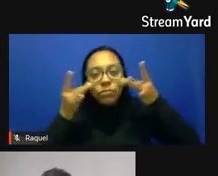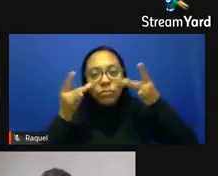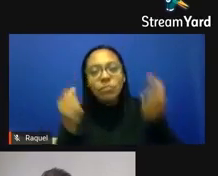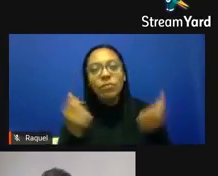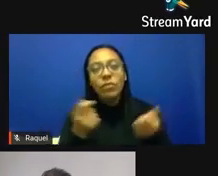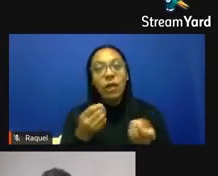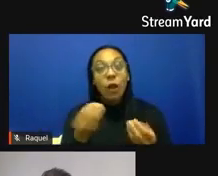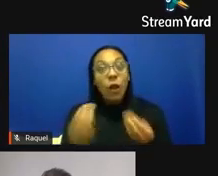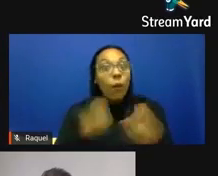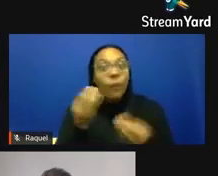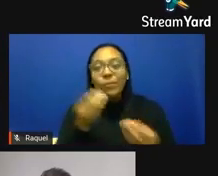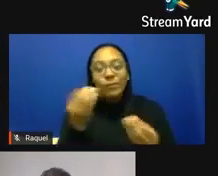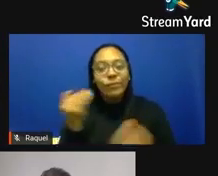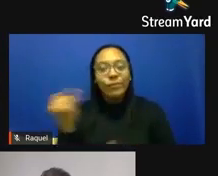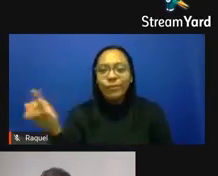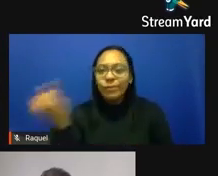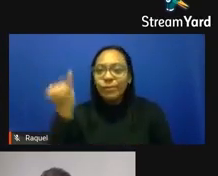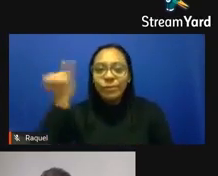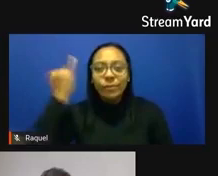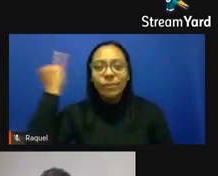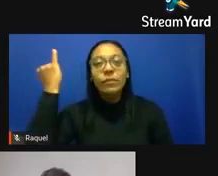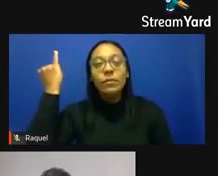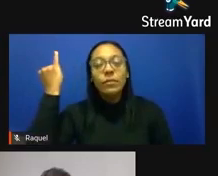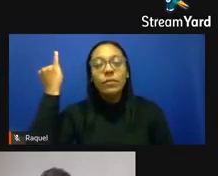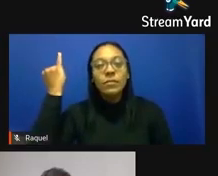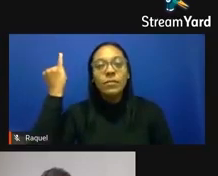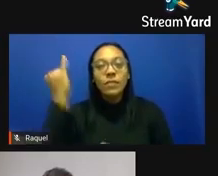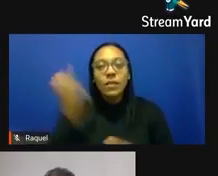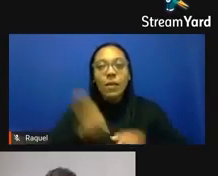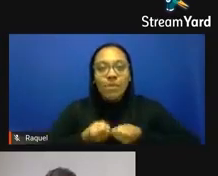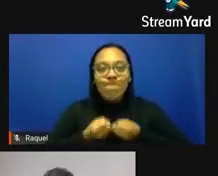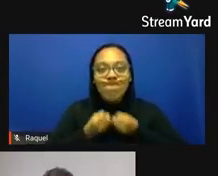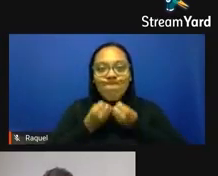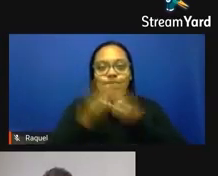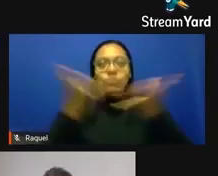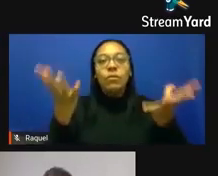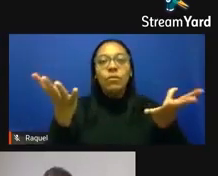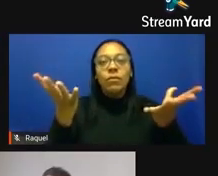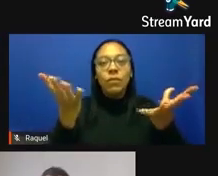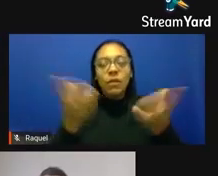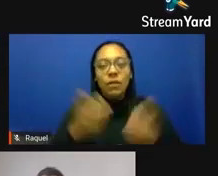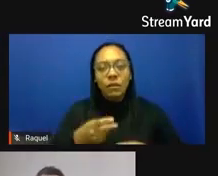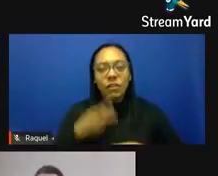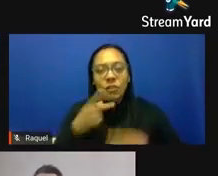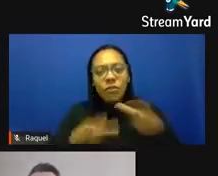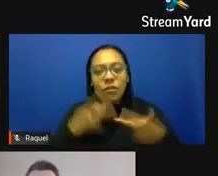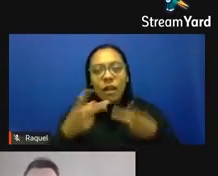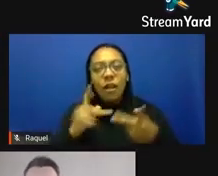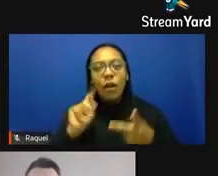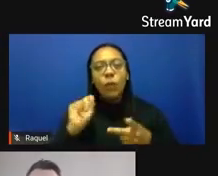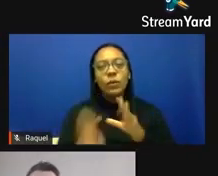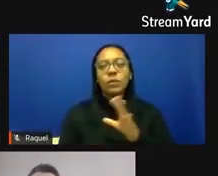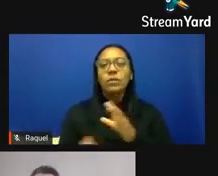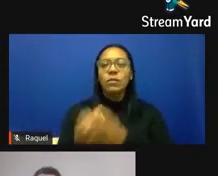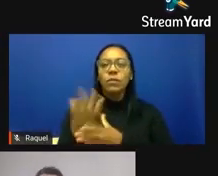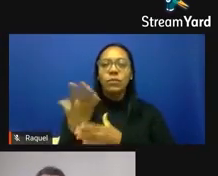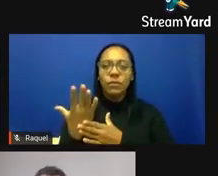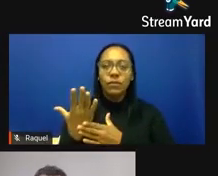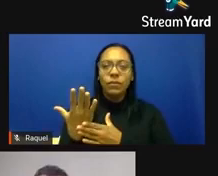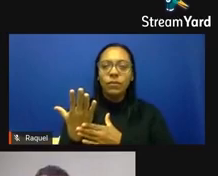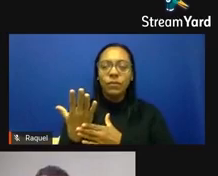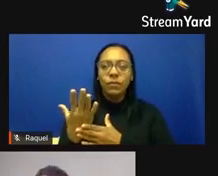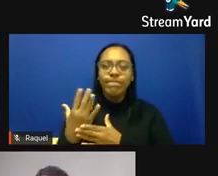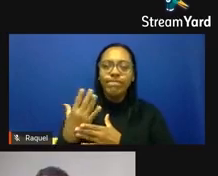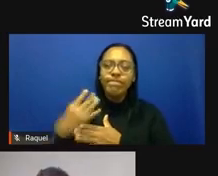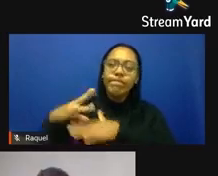quanto é importante isso de colocar para fora, né, de dar voz a essa dor, a